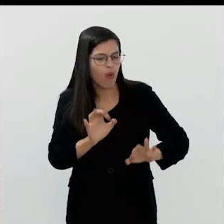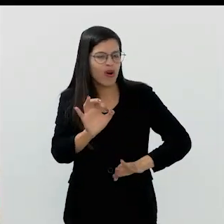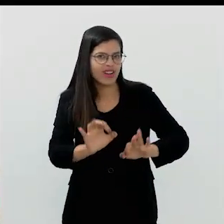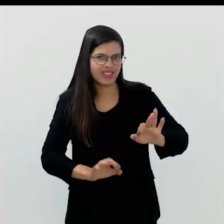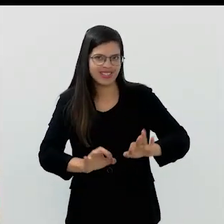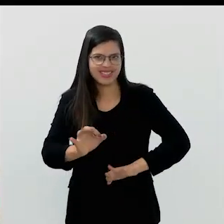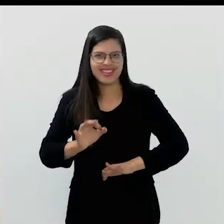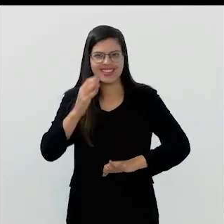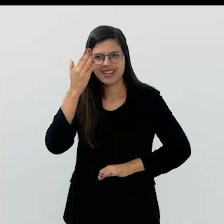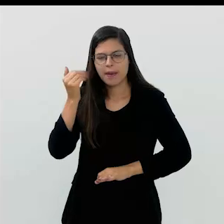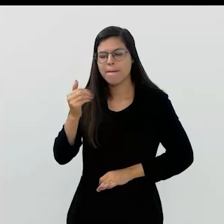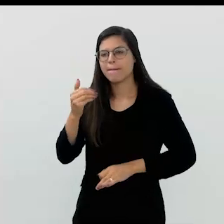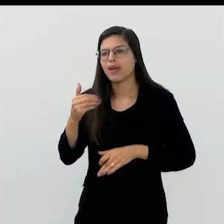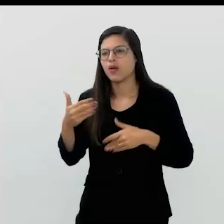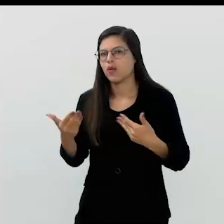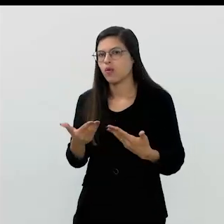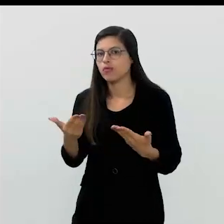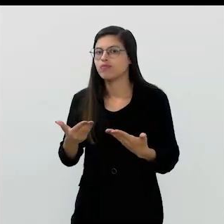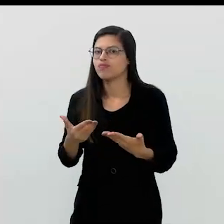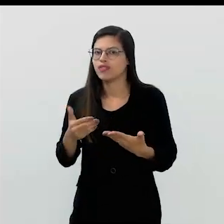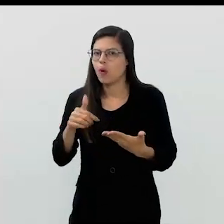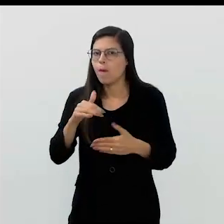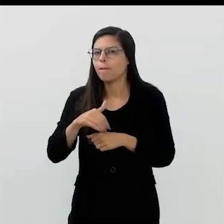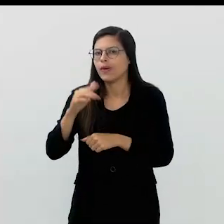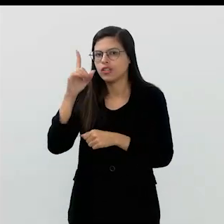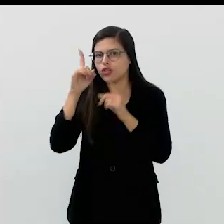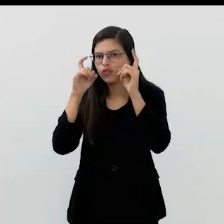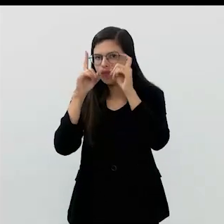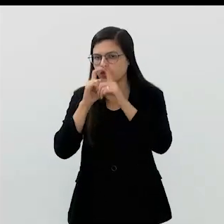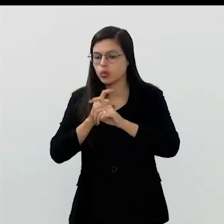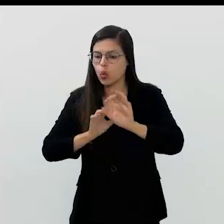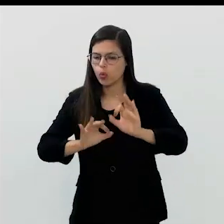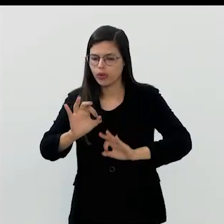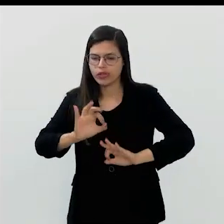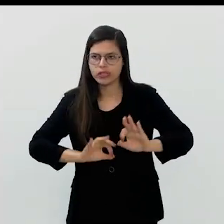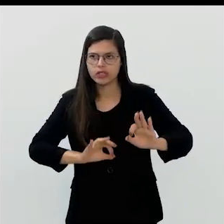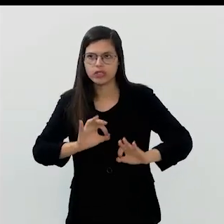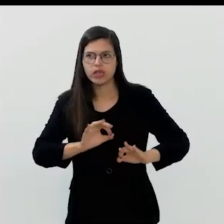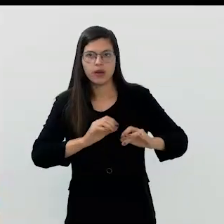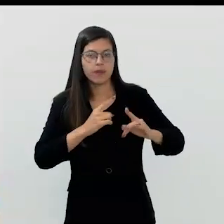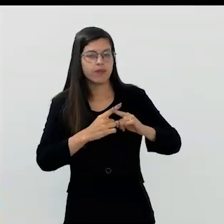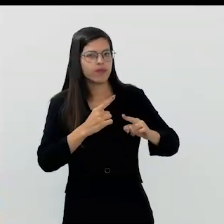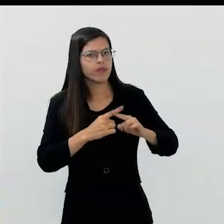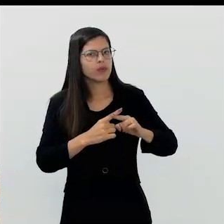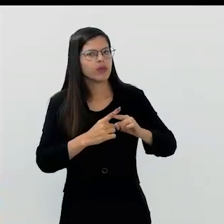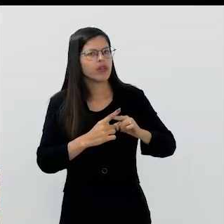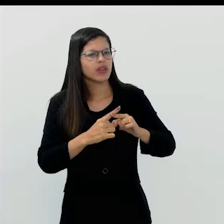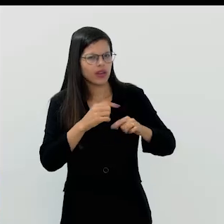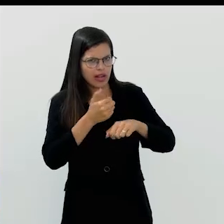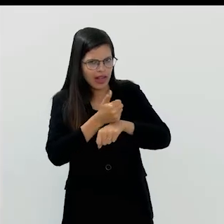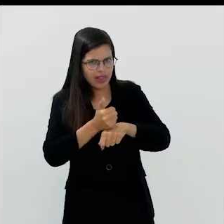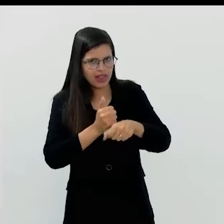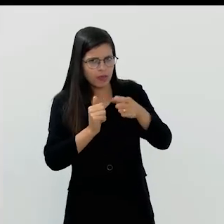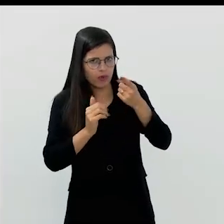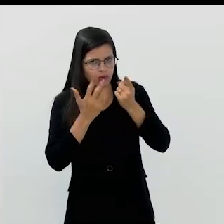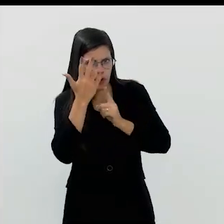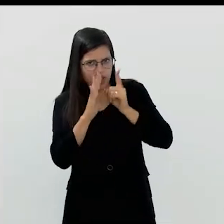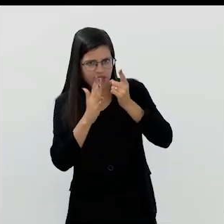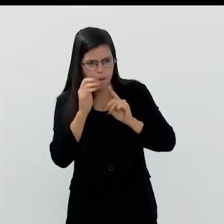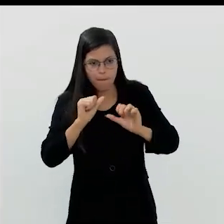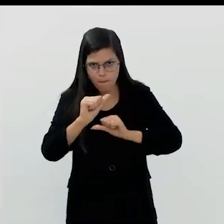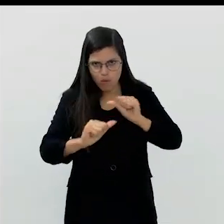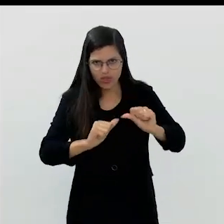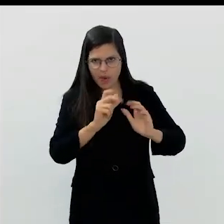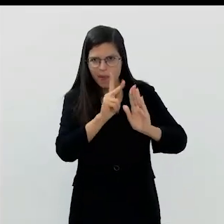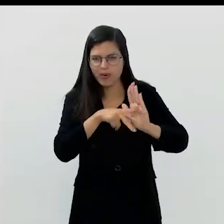administrar também. Eu acho que hoje em dia a parte mais difícil é essa, né, administrar. E carnavalesco muda muito o projeto? Alguns sim, alguns